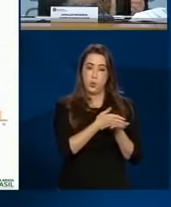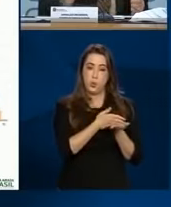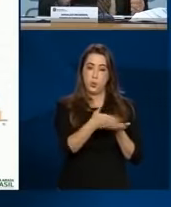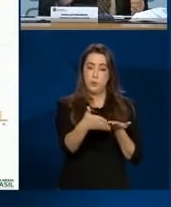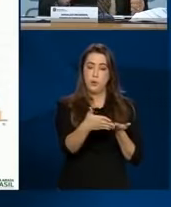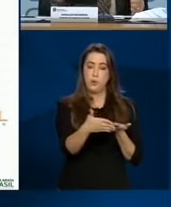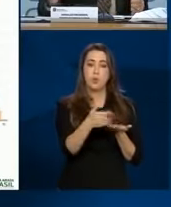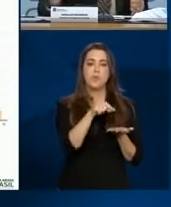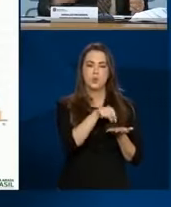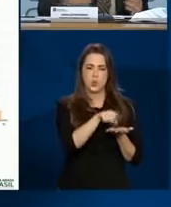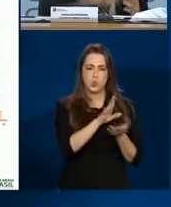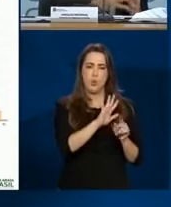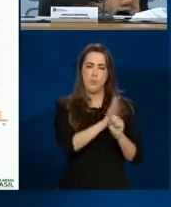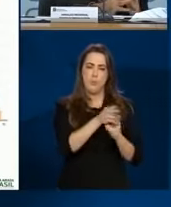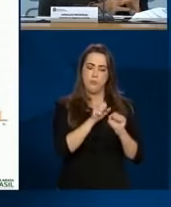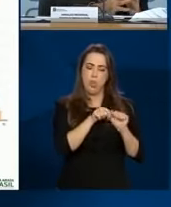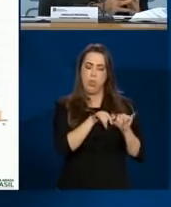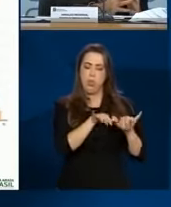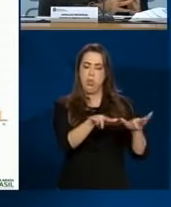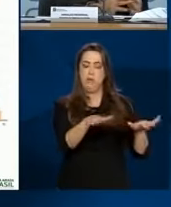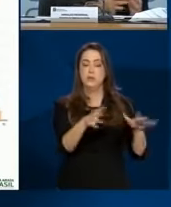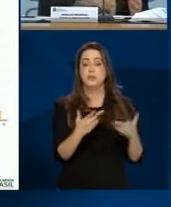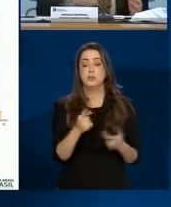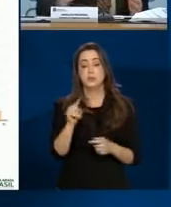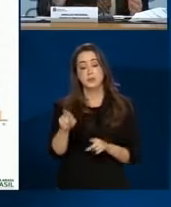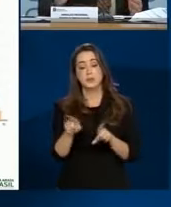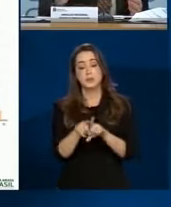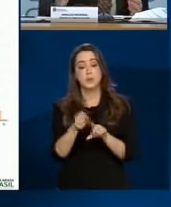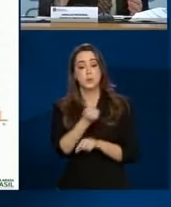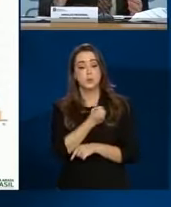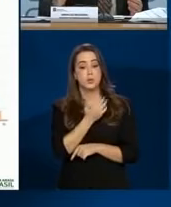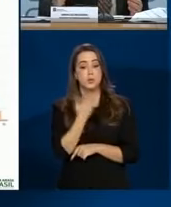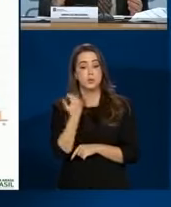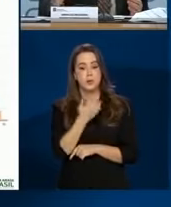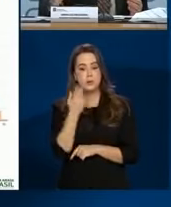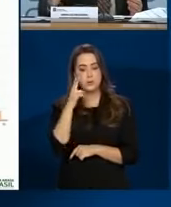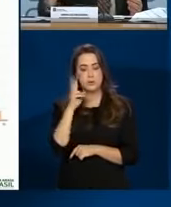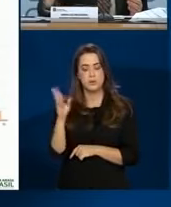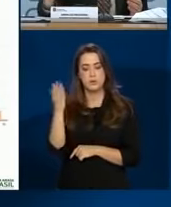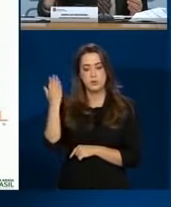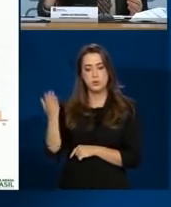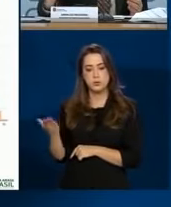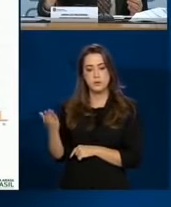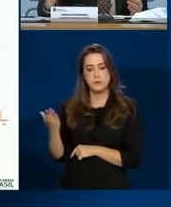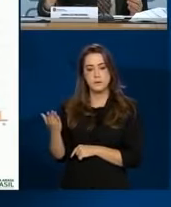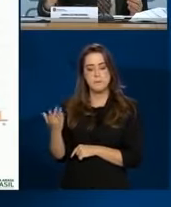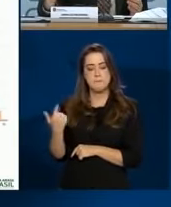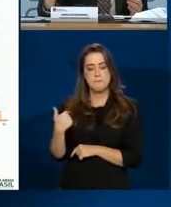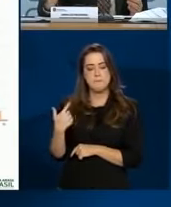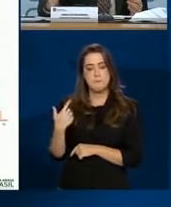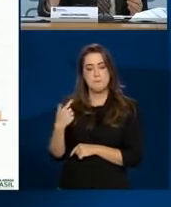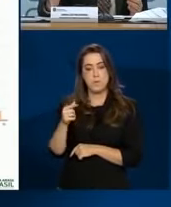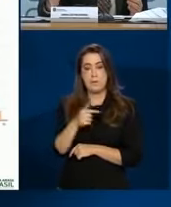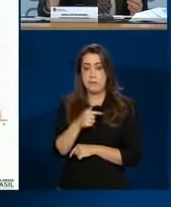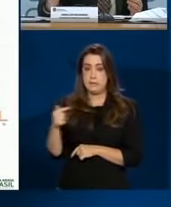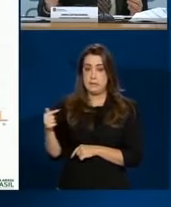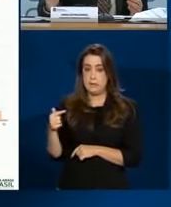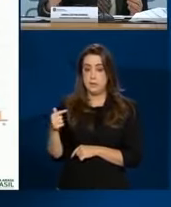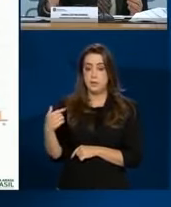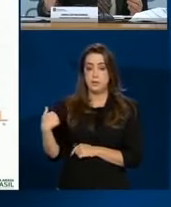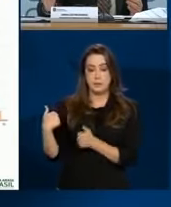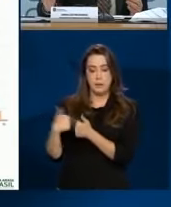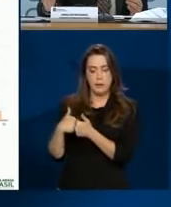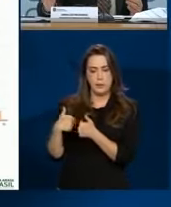pandemia. A mesma coisa com relação ao óbito. A gente verifica uma distribuição maior de óbitos nas semanas mais